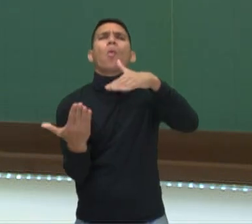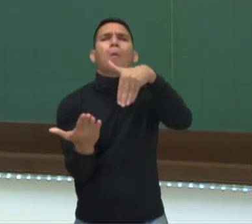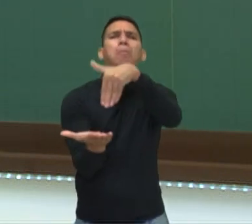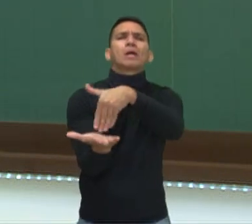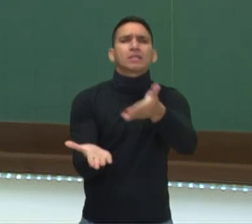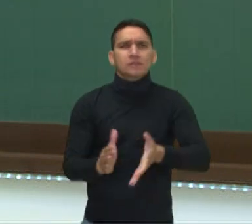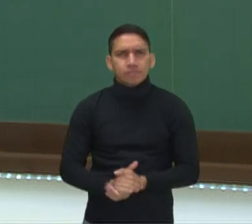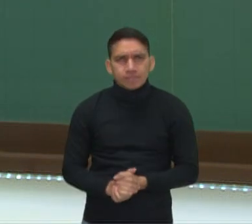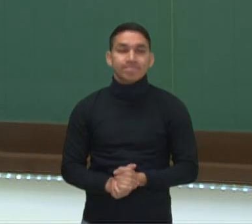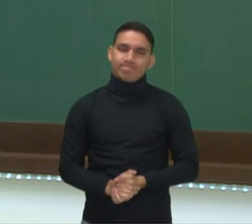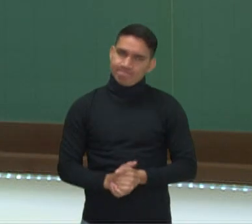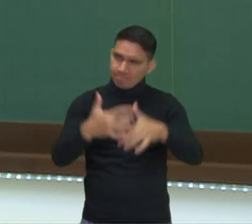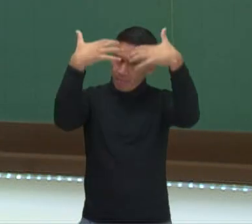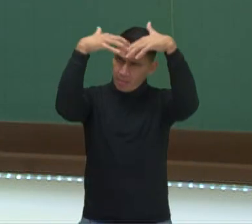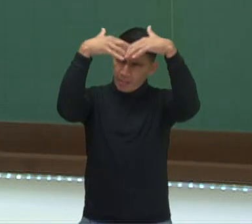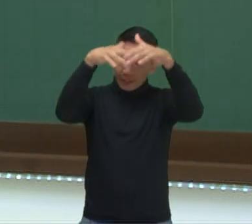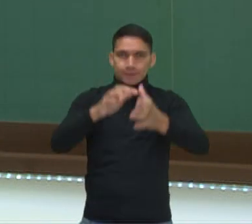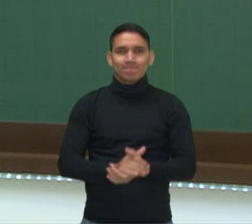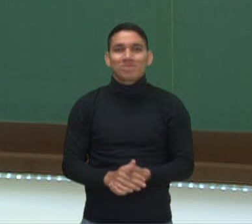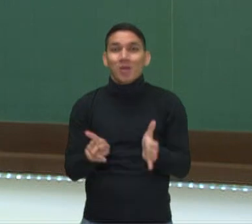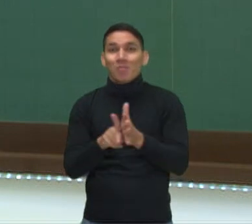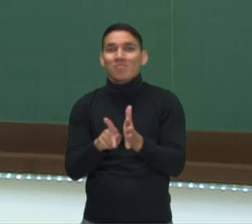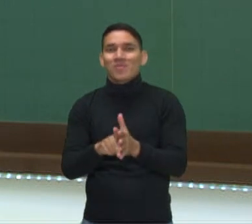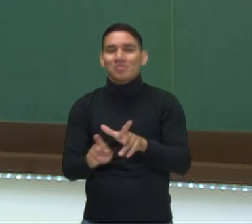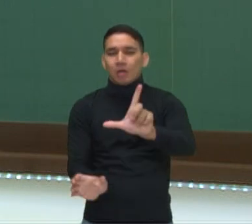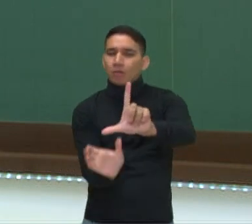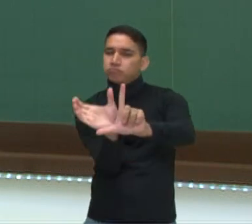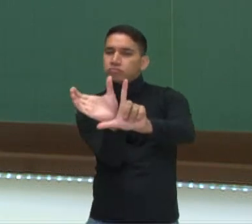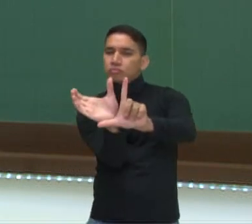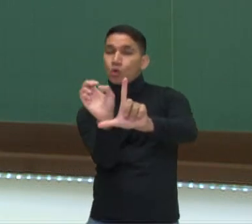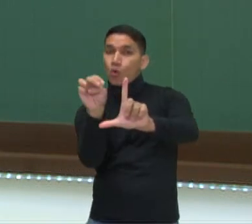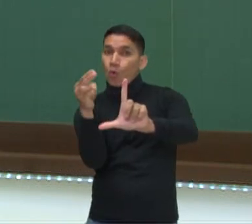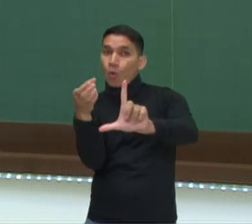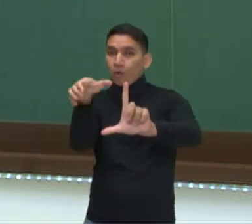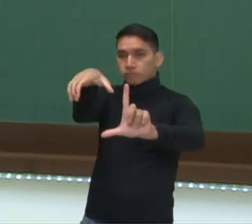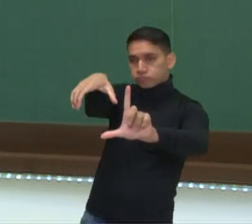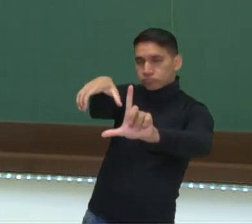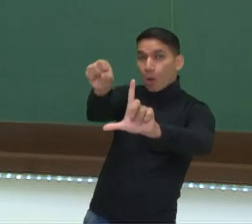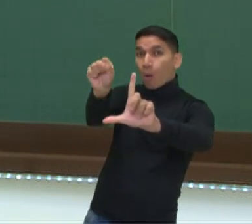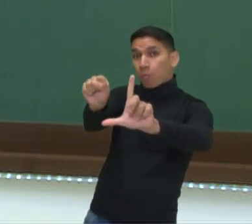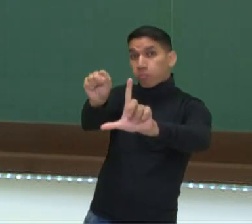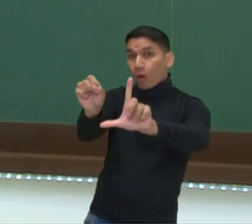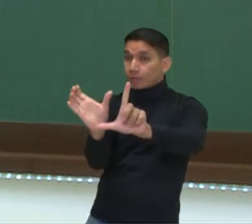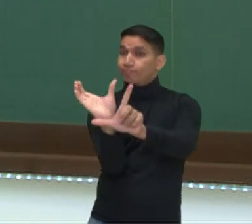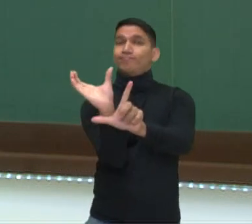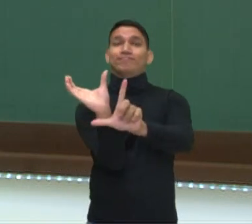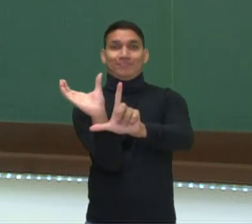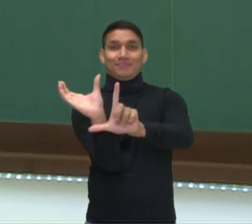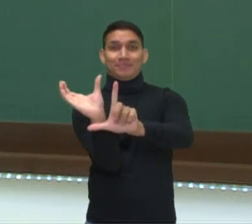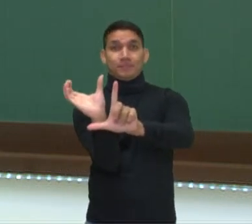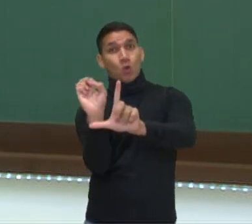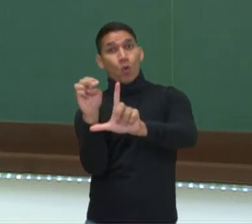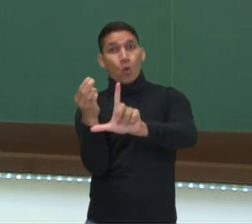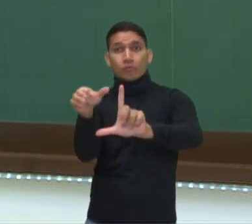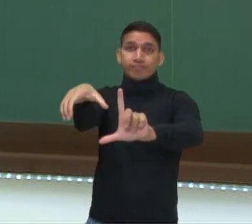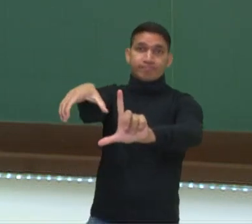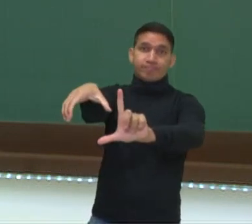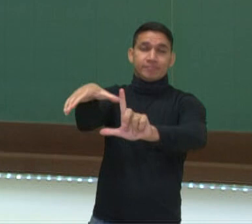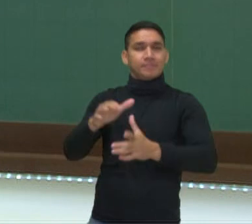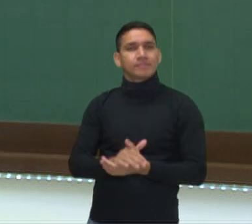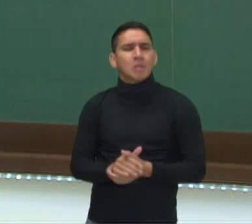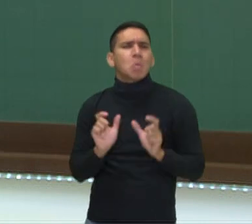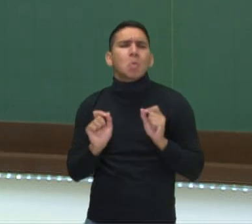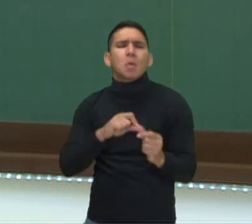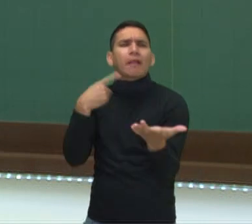pensar, pessoal. A concavidade da parábola, ela pode estar voltada para cima ou para baixo. O